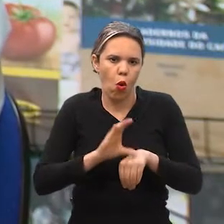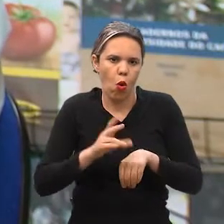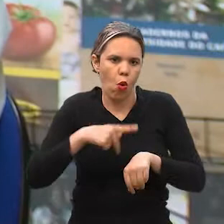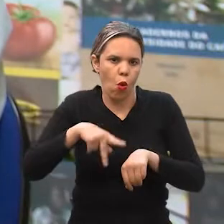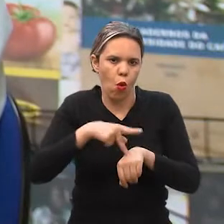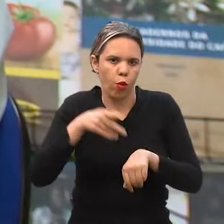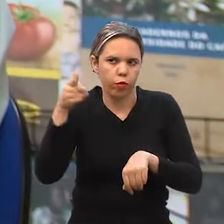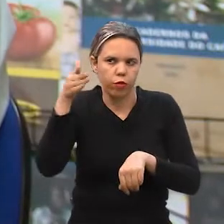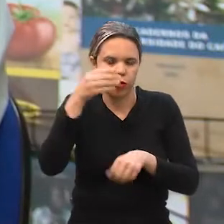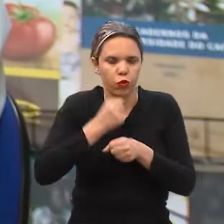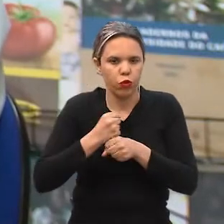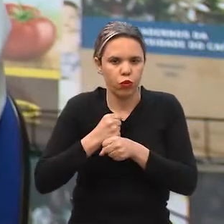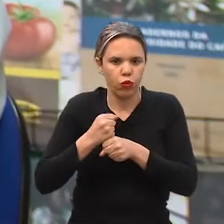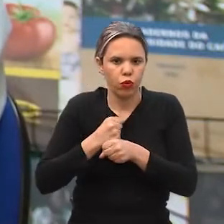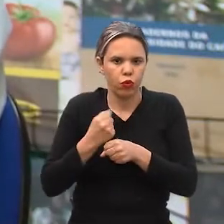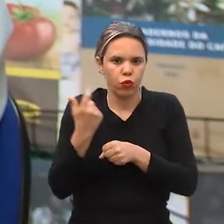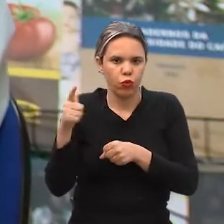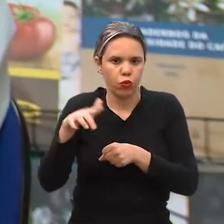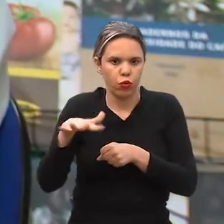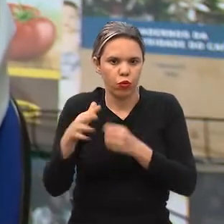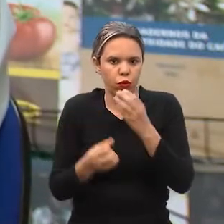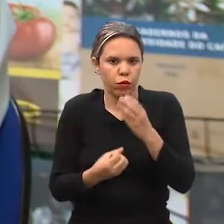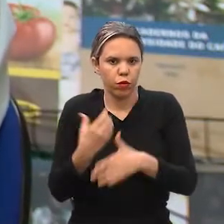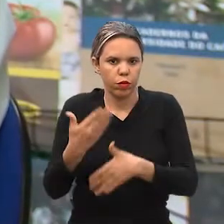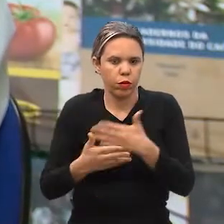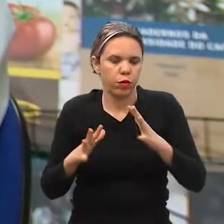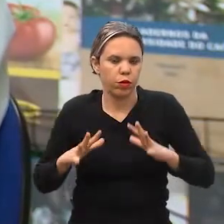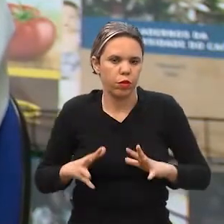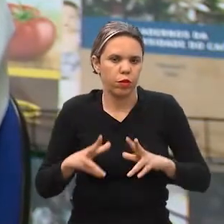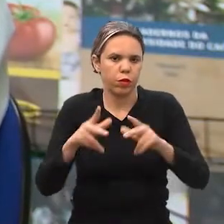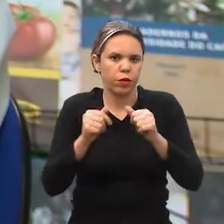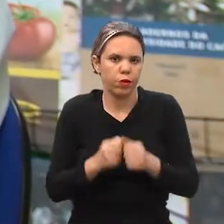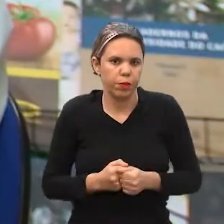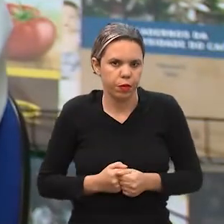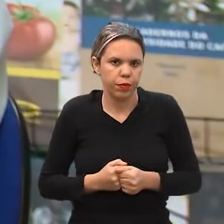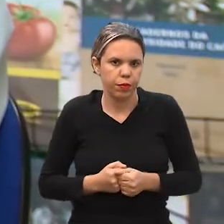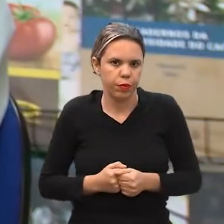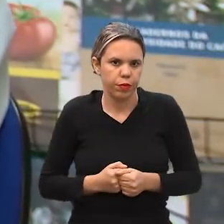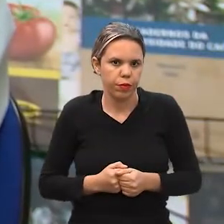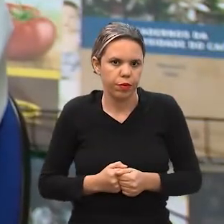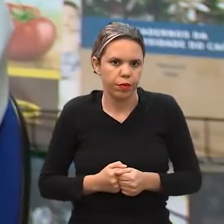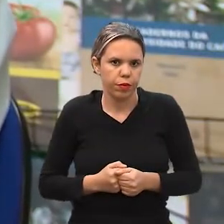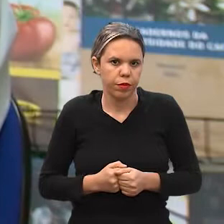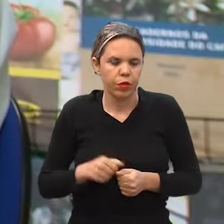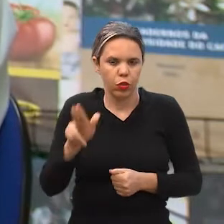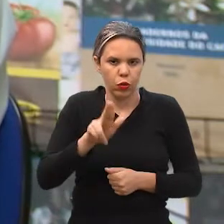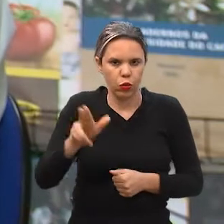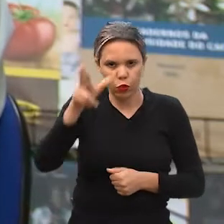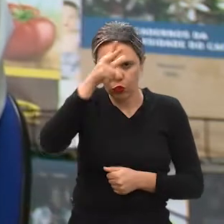país, ao longo dos últimos anos, alguns outros têm surgido, eles são todos em universidades públicas,